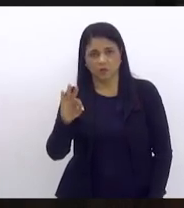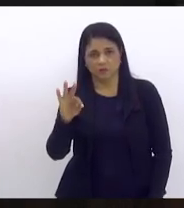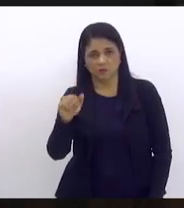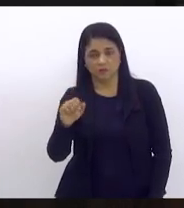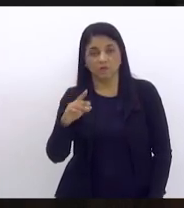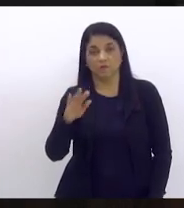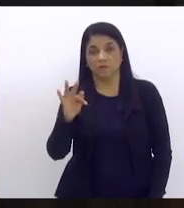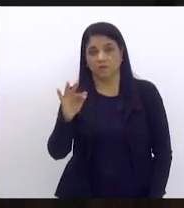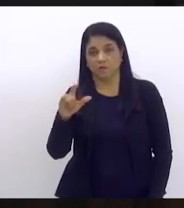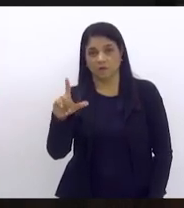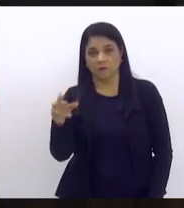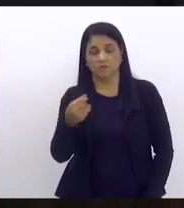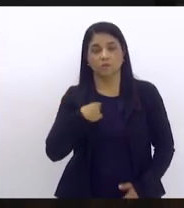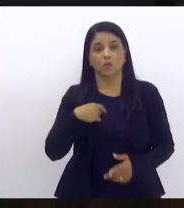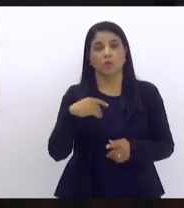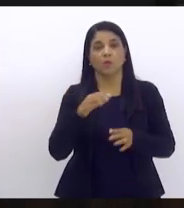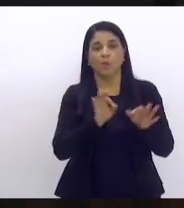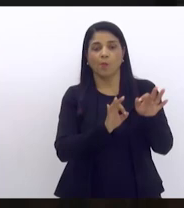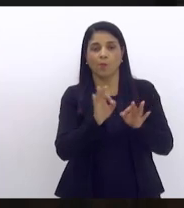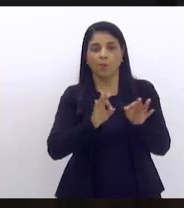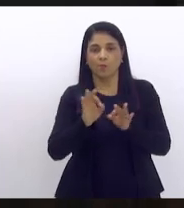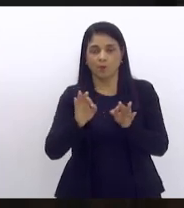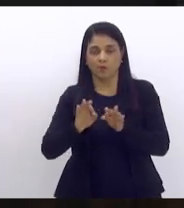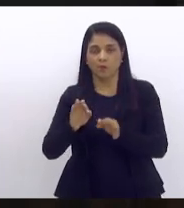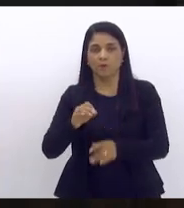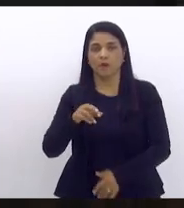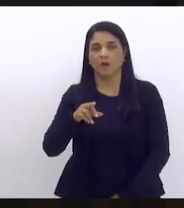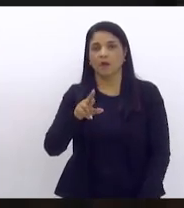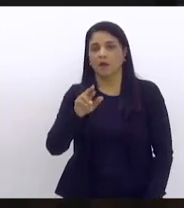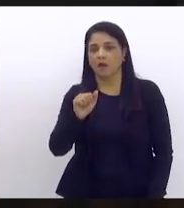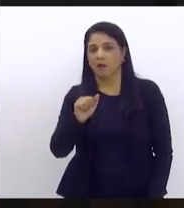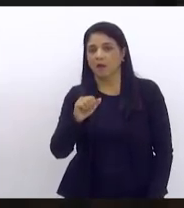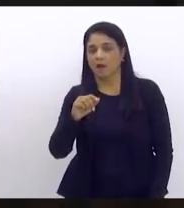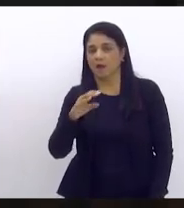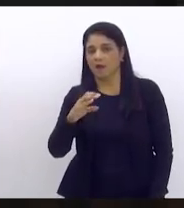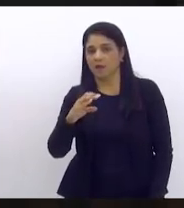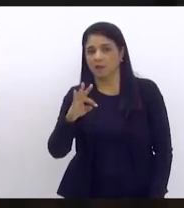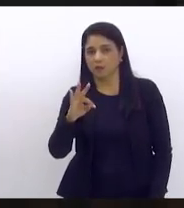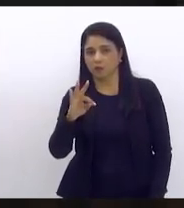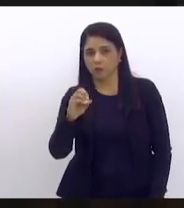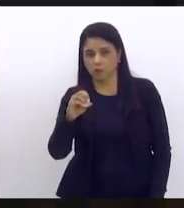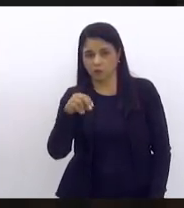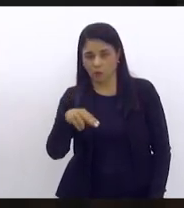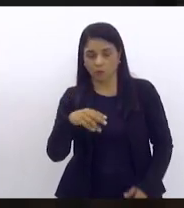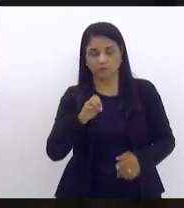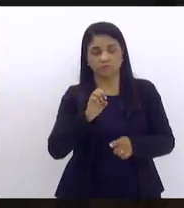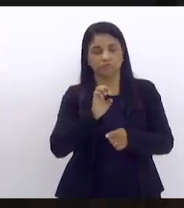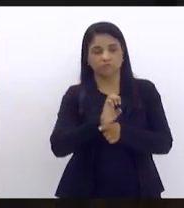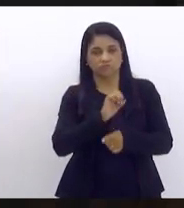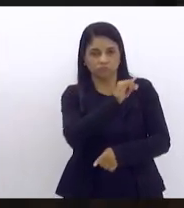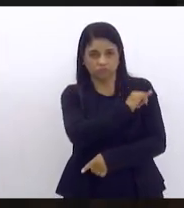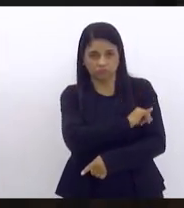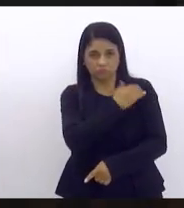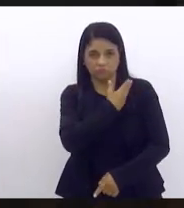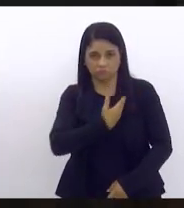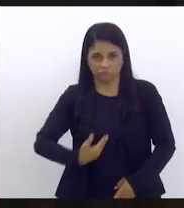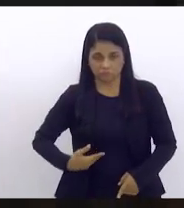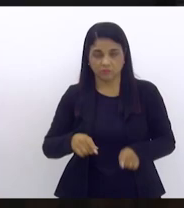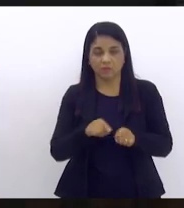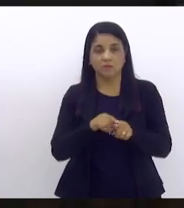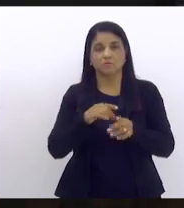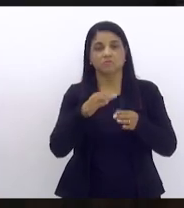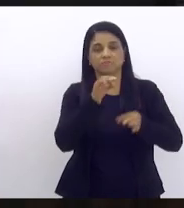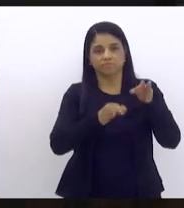Rio Hackathon em prol da administração pública do Estado do Rio de Janeiro. Parecer da Comissão de Indicações